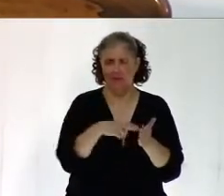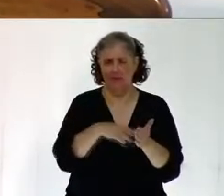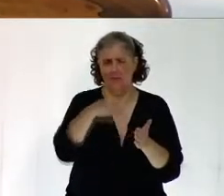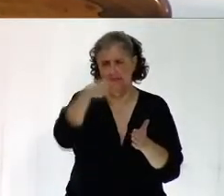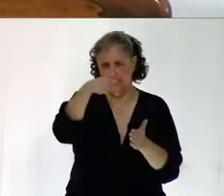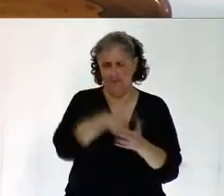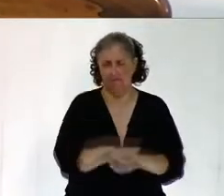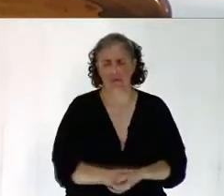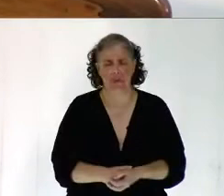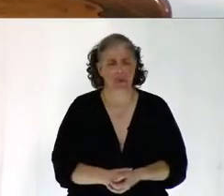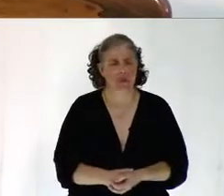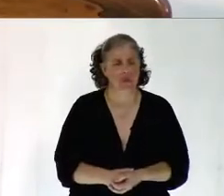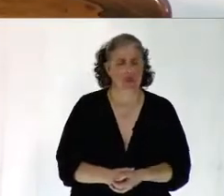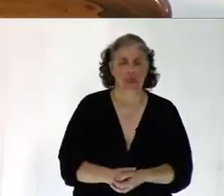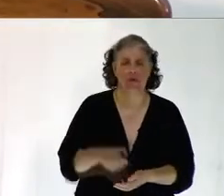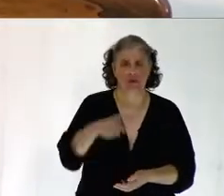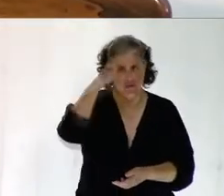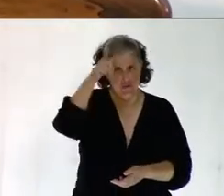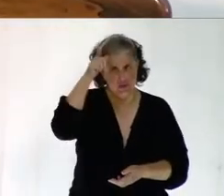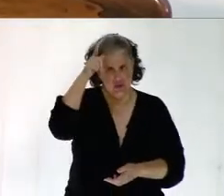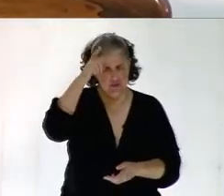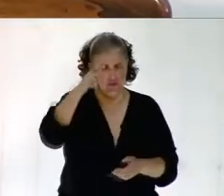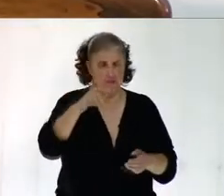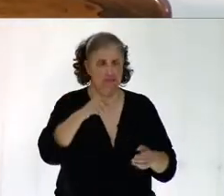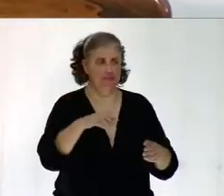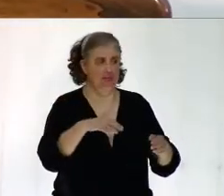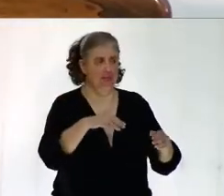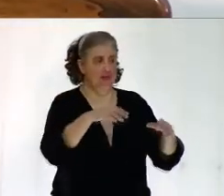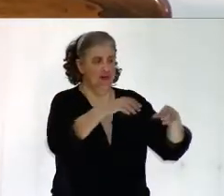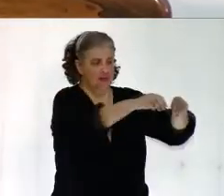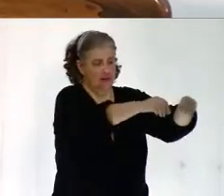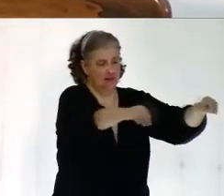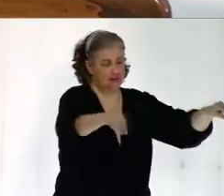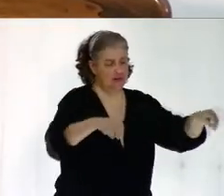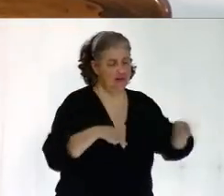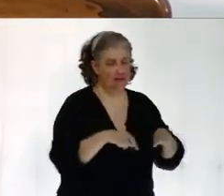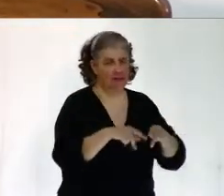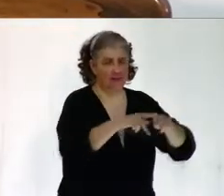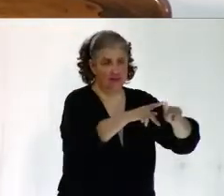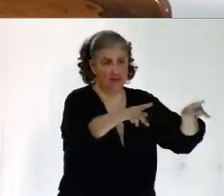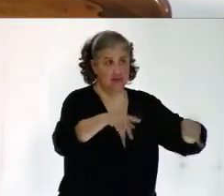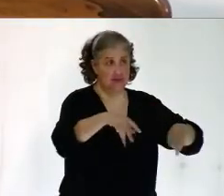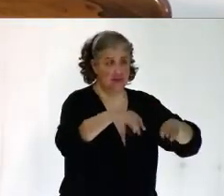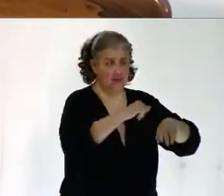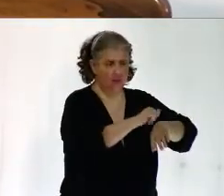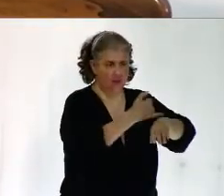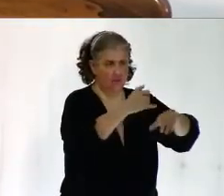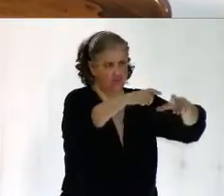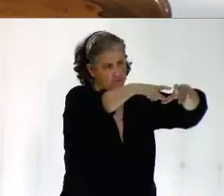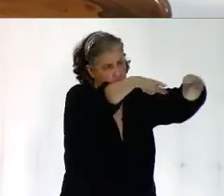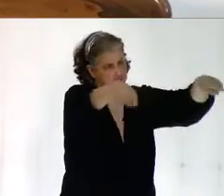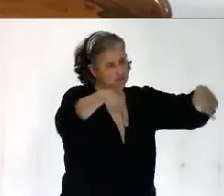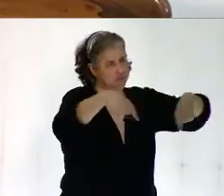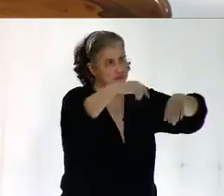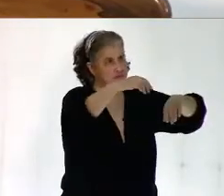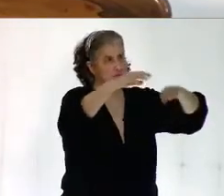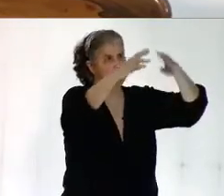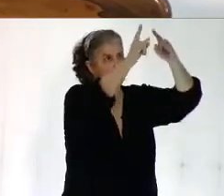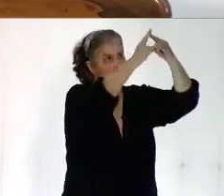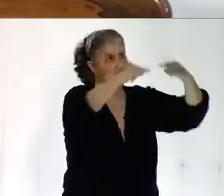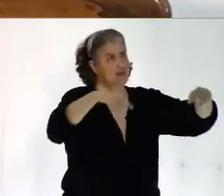então o diabo o levou a cidade de santa colocou-o sobre o pináculo do templo e lhe disse